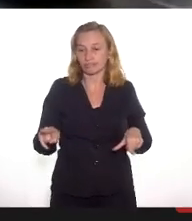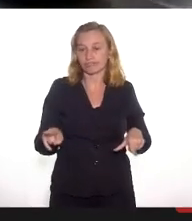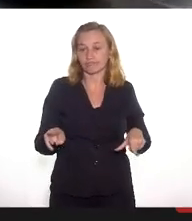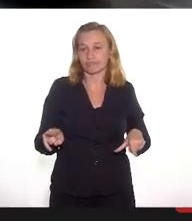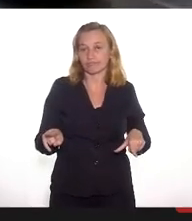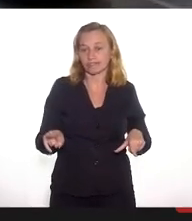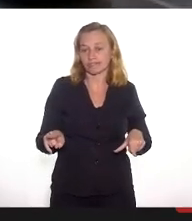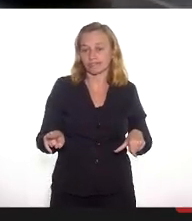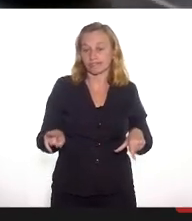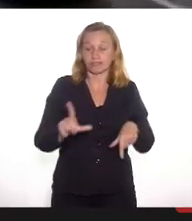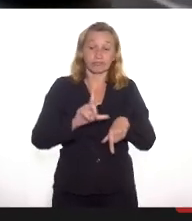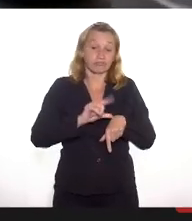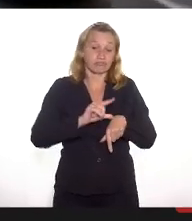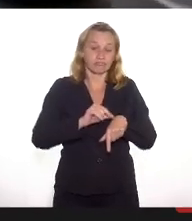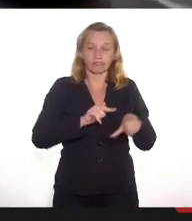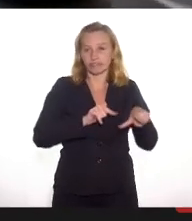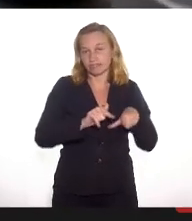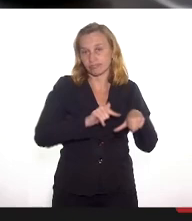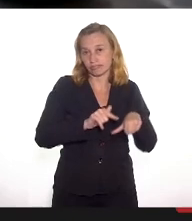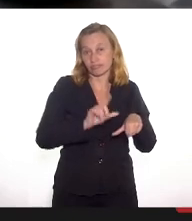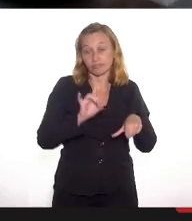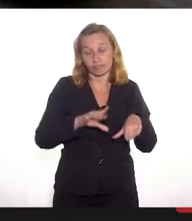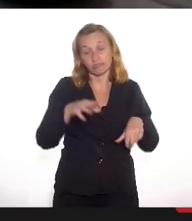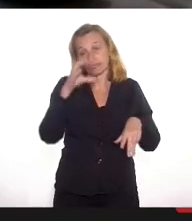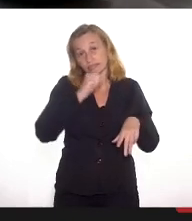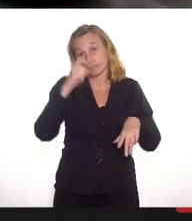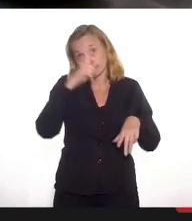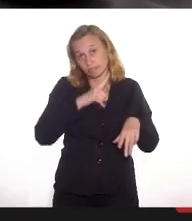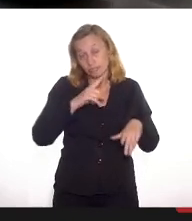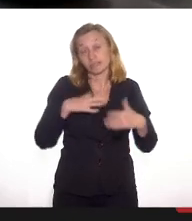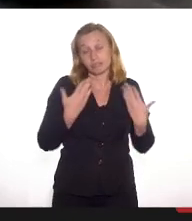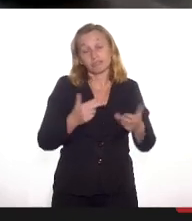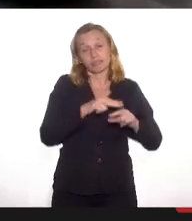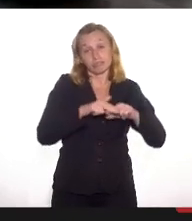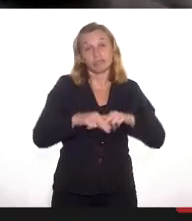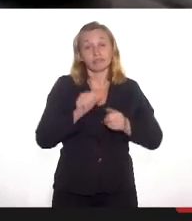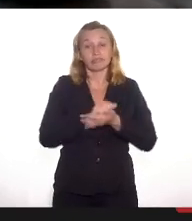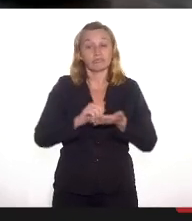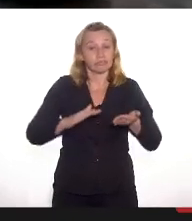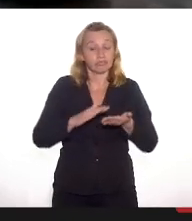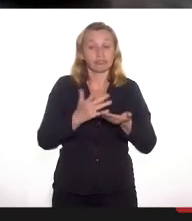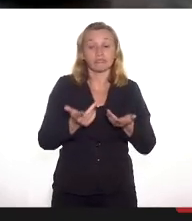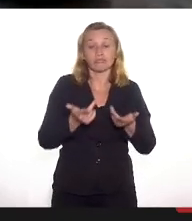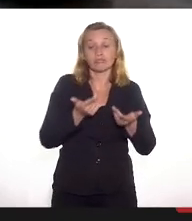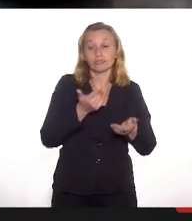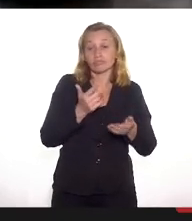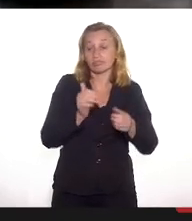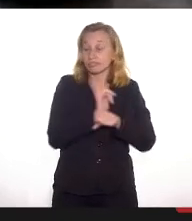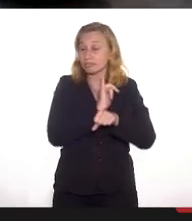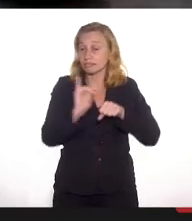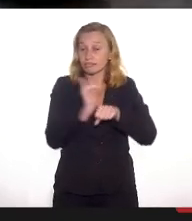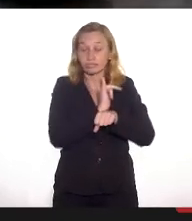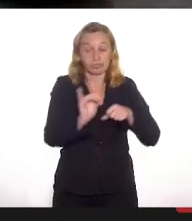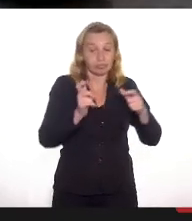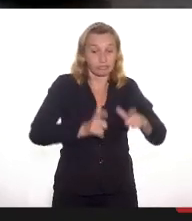receber a vacina horário funcionamento da unidade Então isso é uma atividade uma estratégia local estava bem gerências